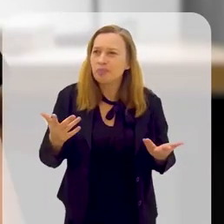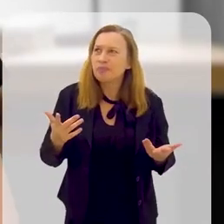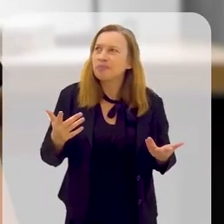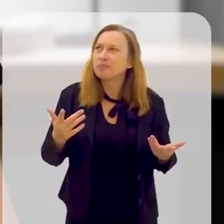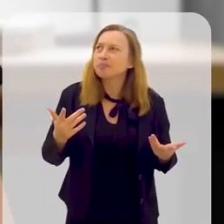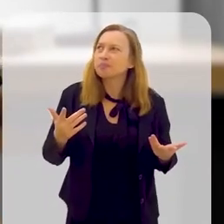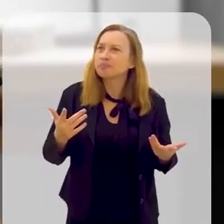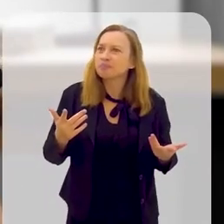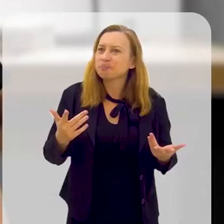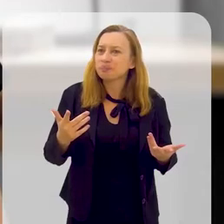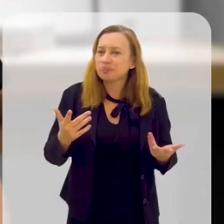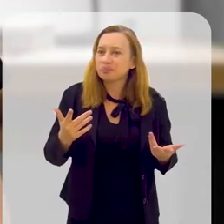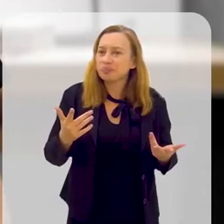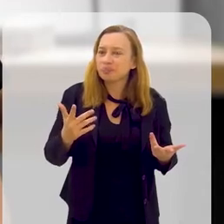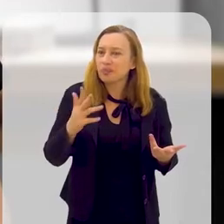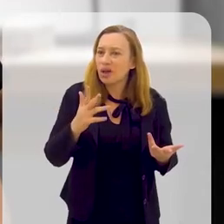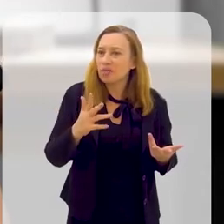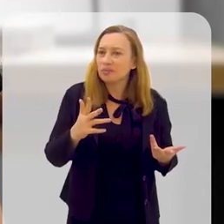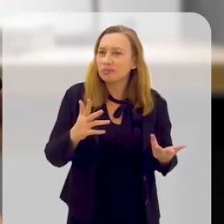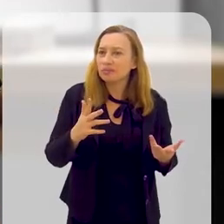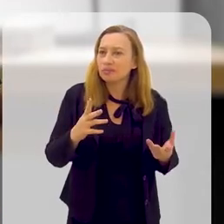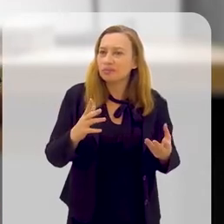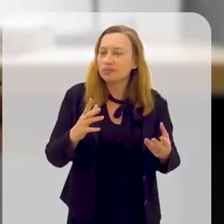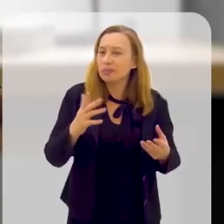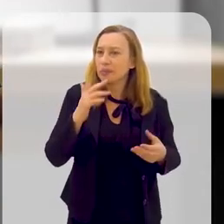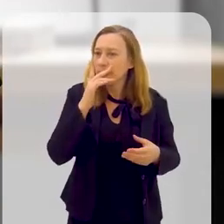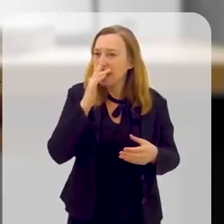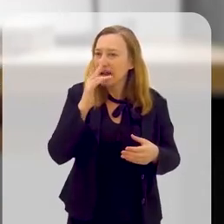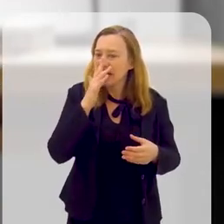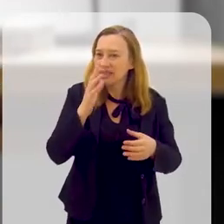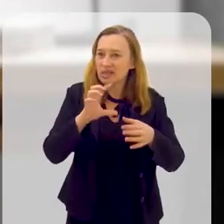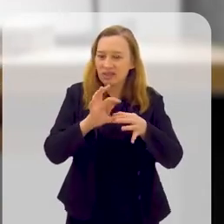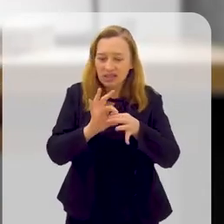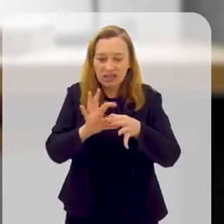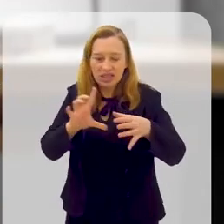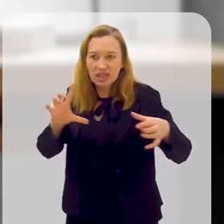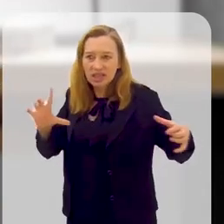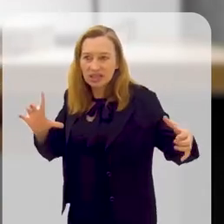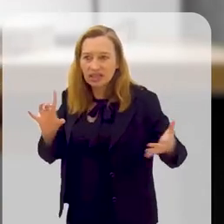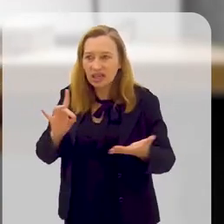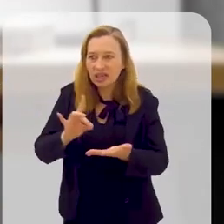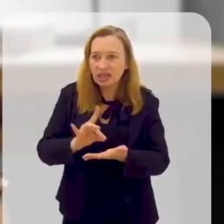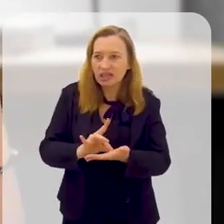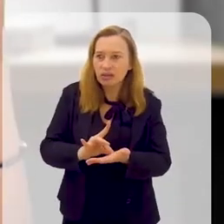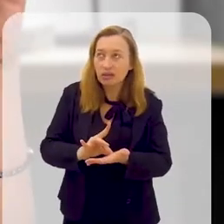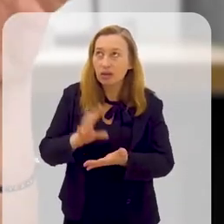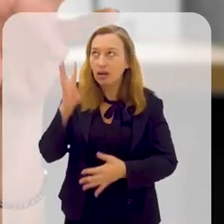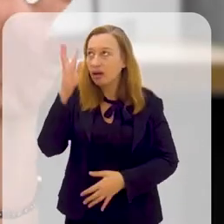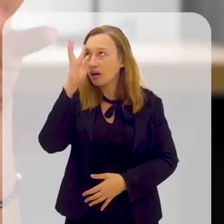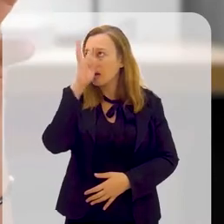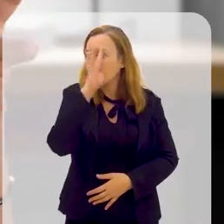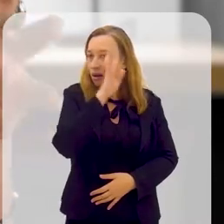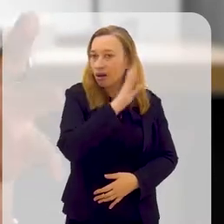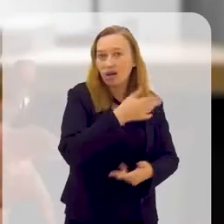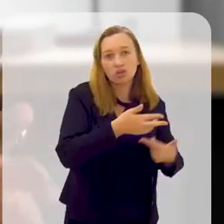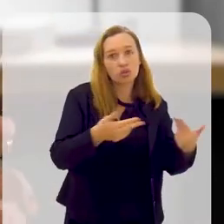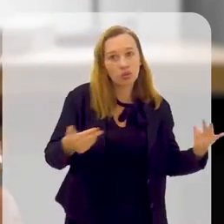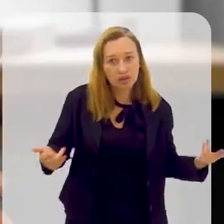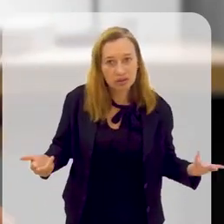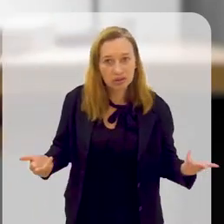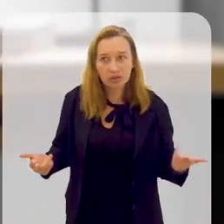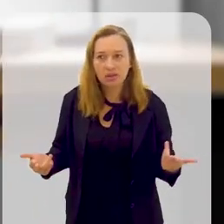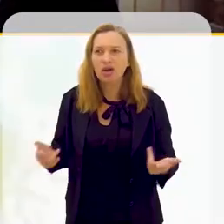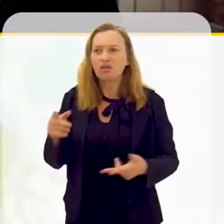é como se ele ele vai descolando da realidade e vai ficando meio alheio